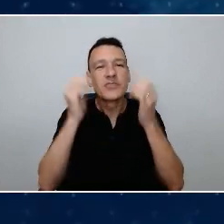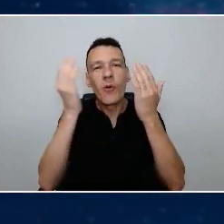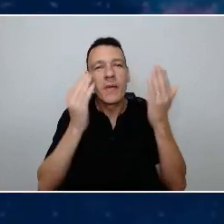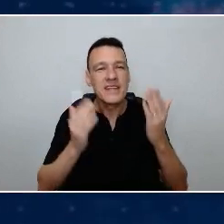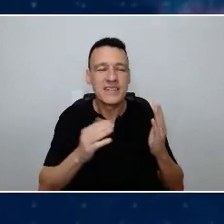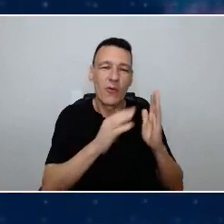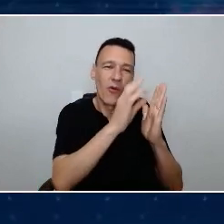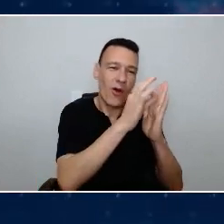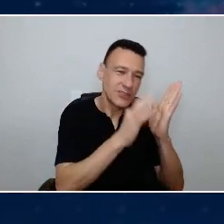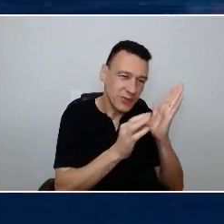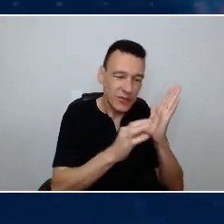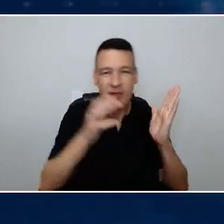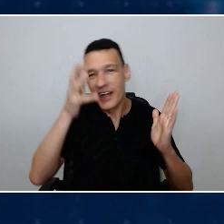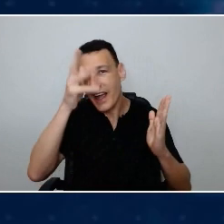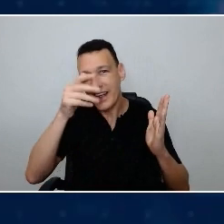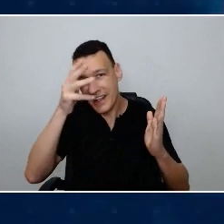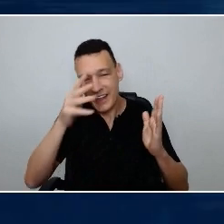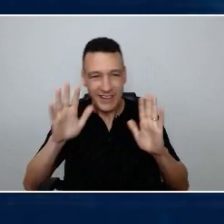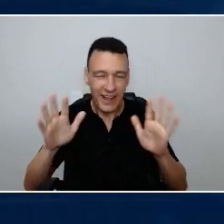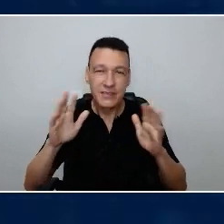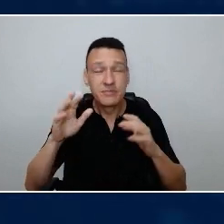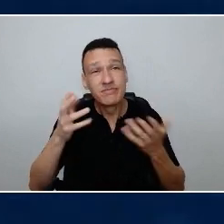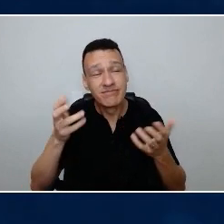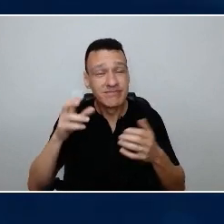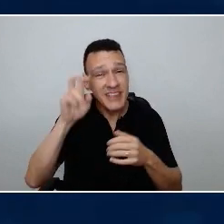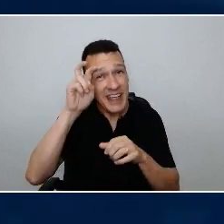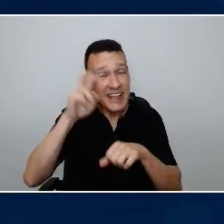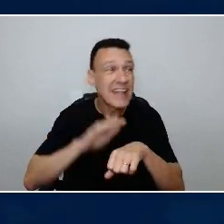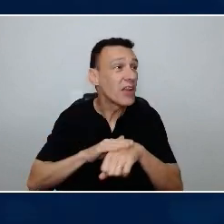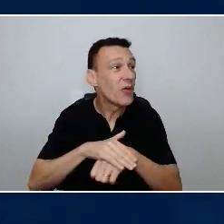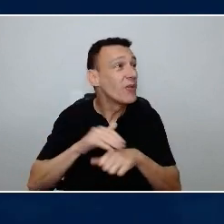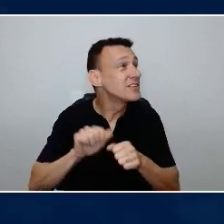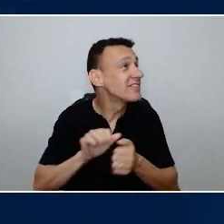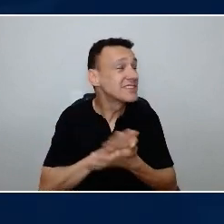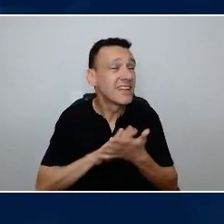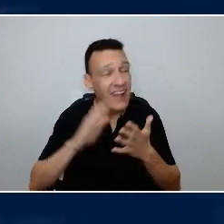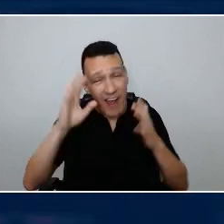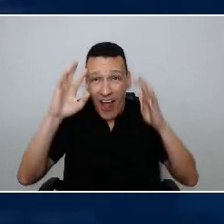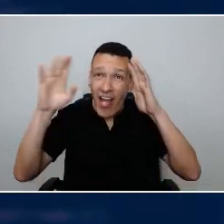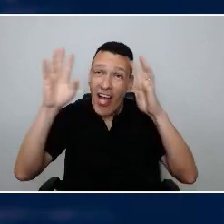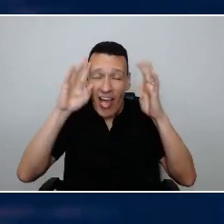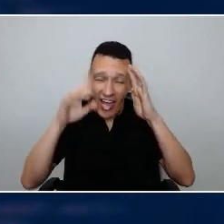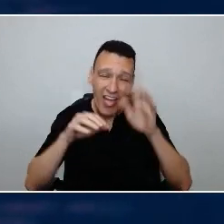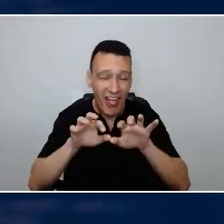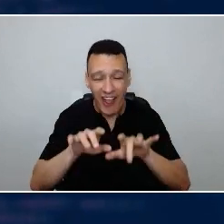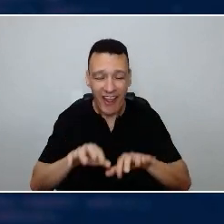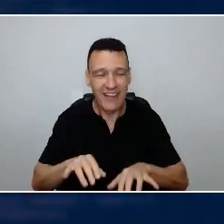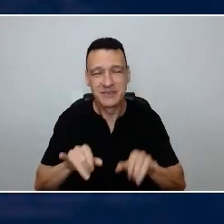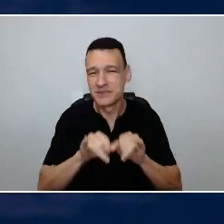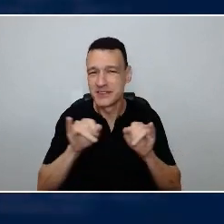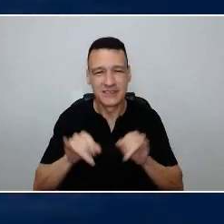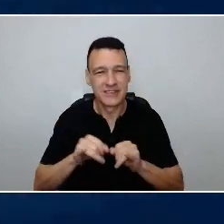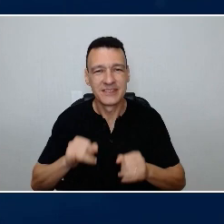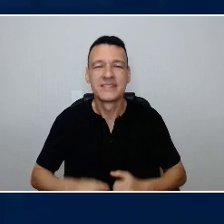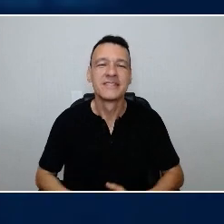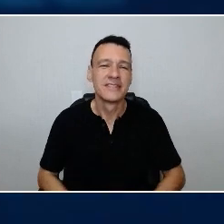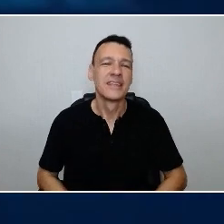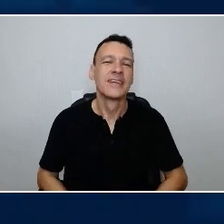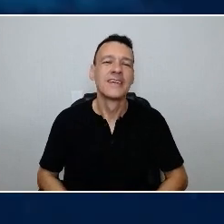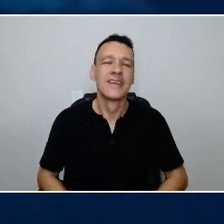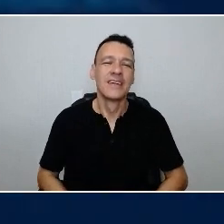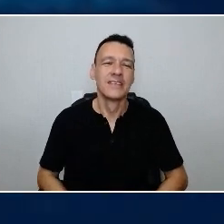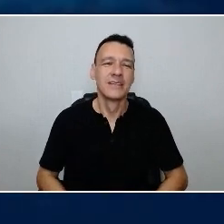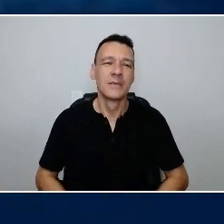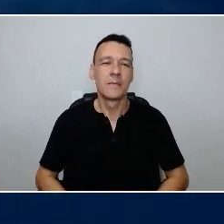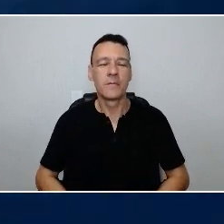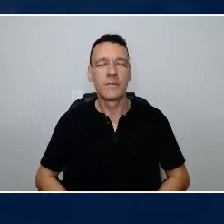devaneios de quinta-feira à noite né você não tem nada para fazer então a gente vai falar um pouquinho sobre o contexto né da da